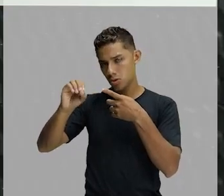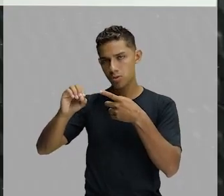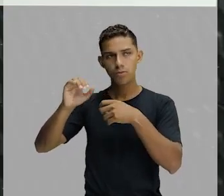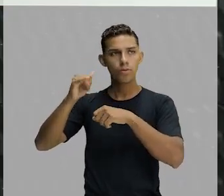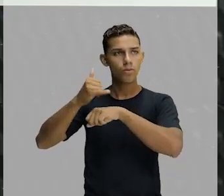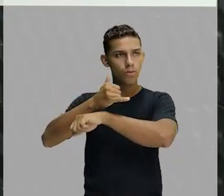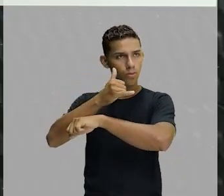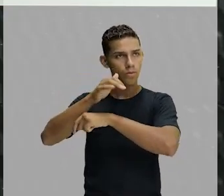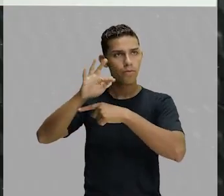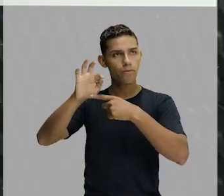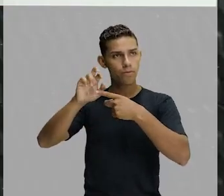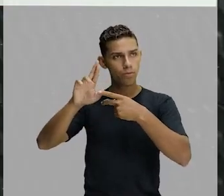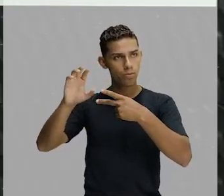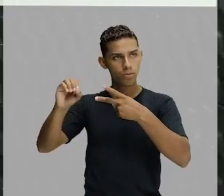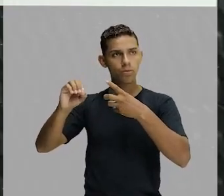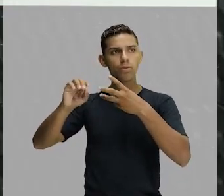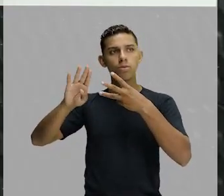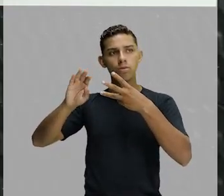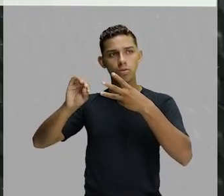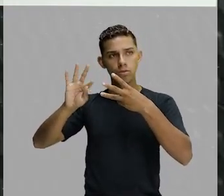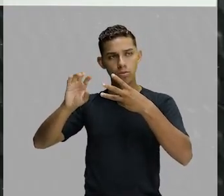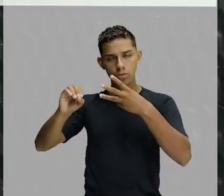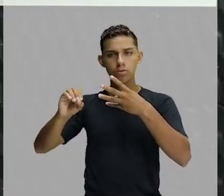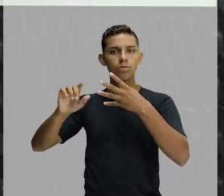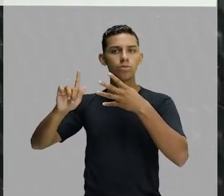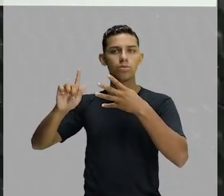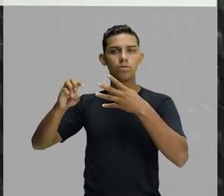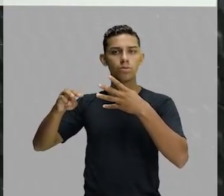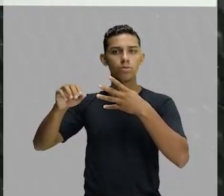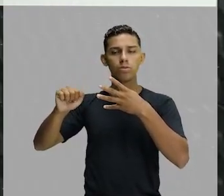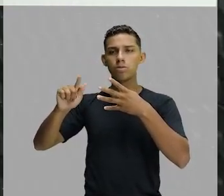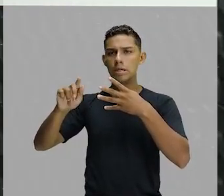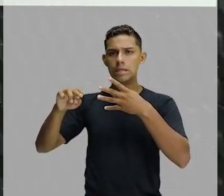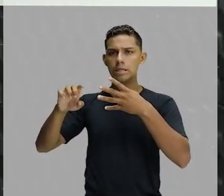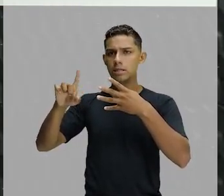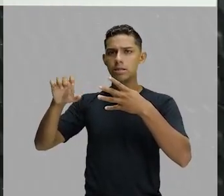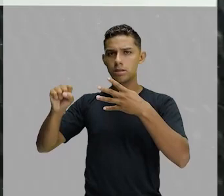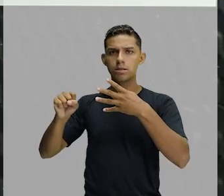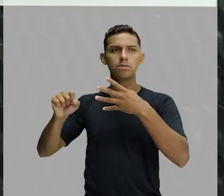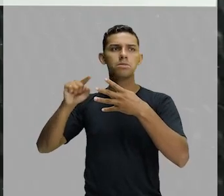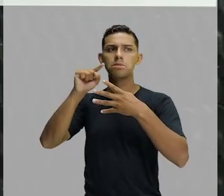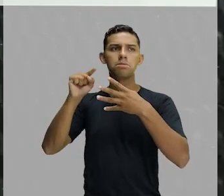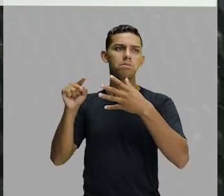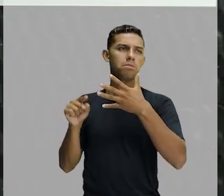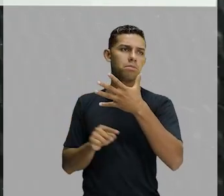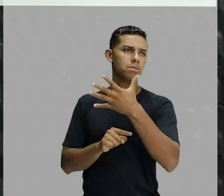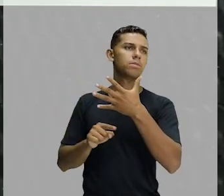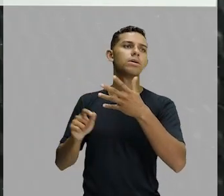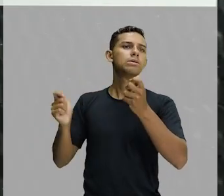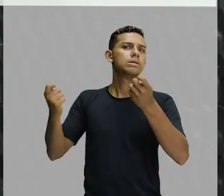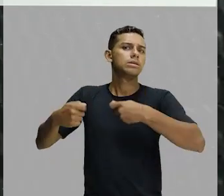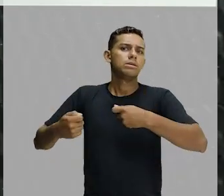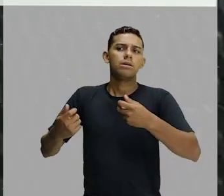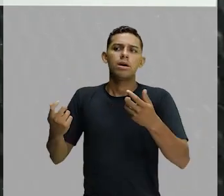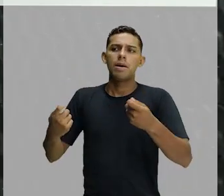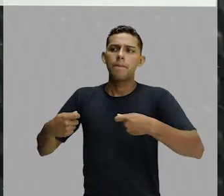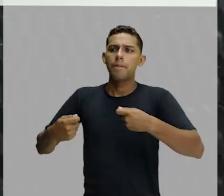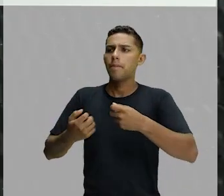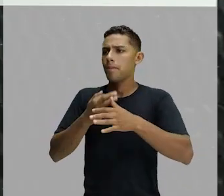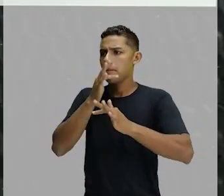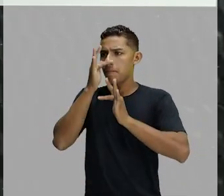cobre, níquel e molibdênio. Pessoal, por que a planta ela precisa